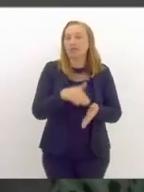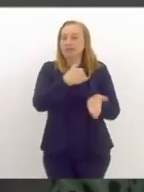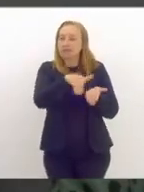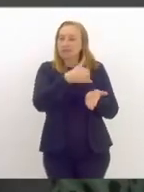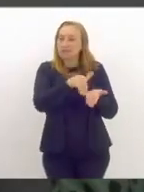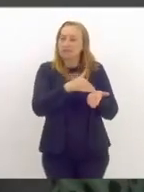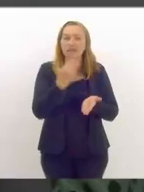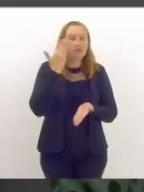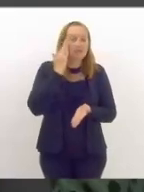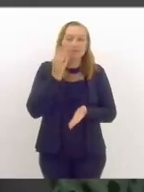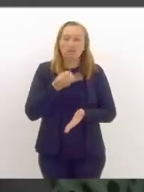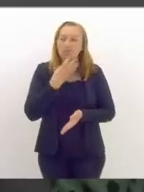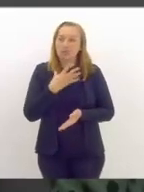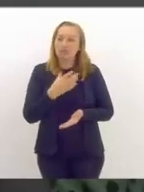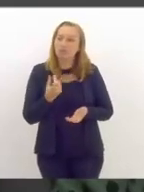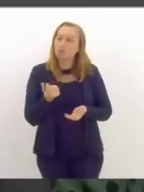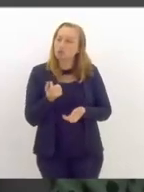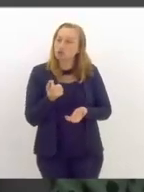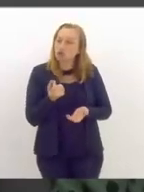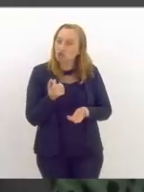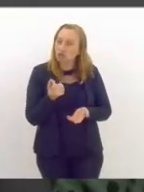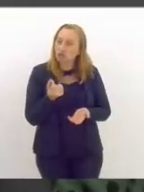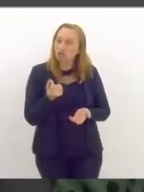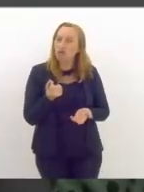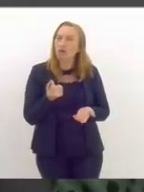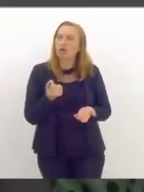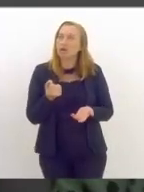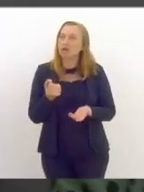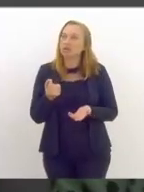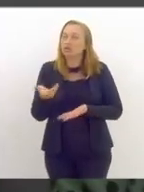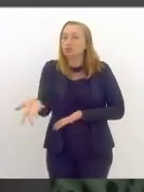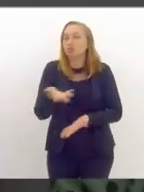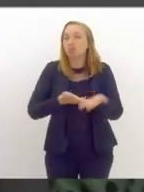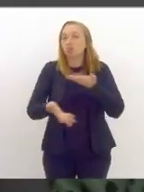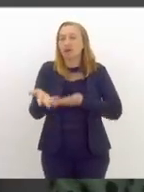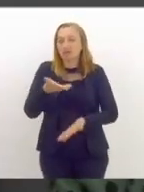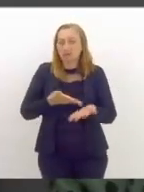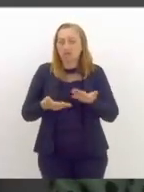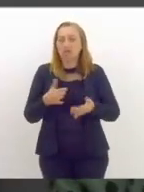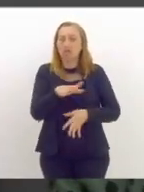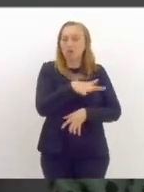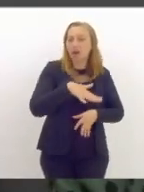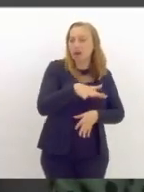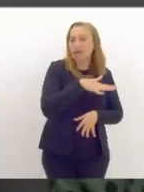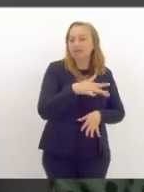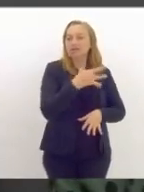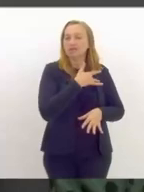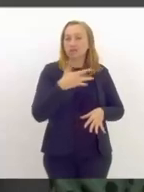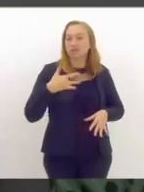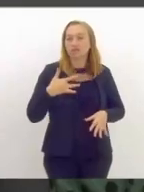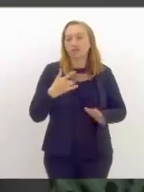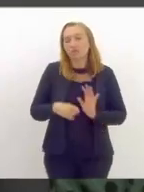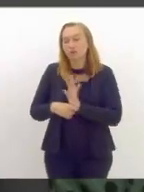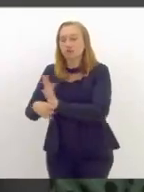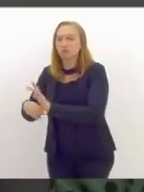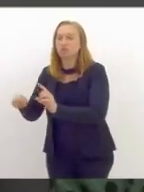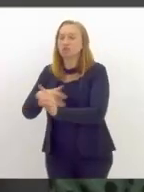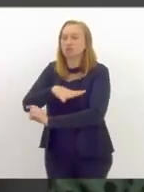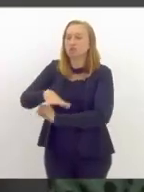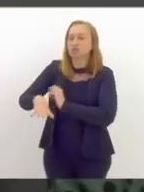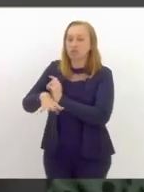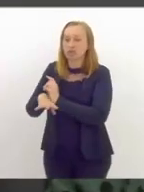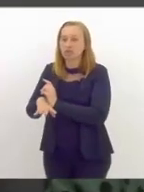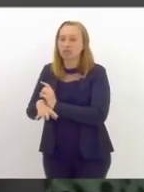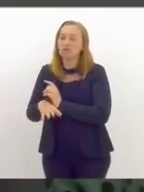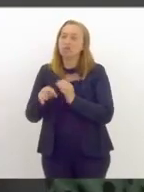essa dinâmica, fazendo que esse dinheiro fosse compartilhado com a área da saúde, com a área da assistência social, com a área